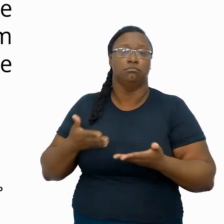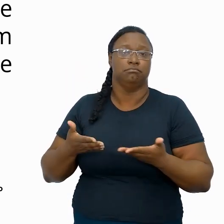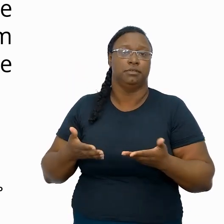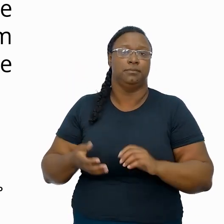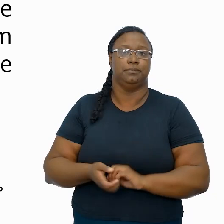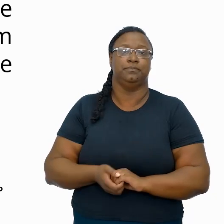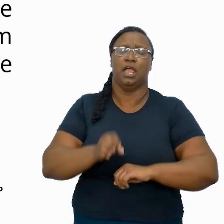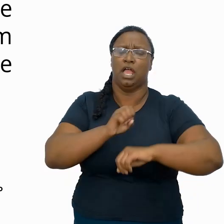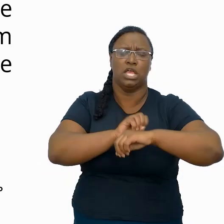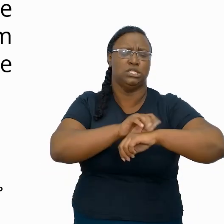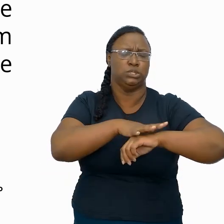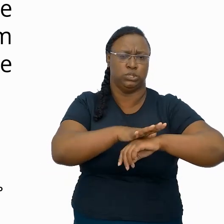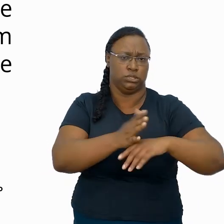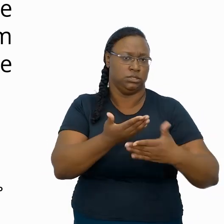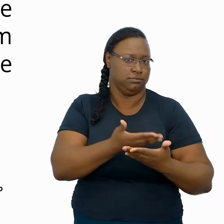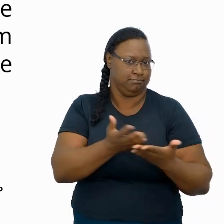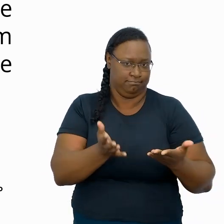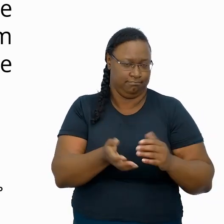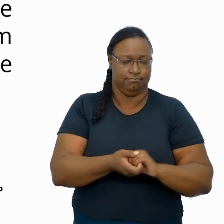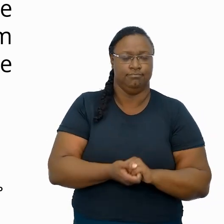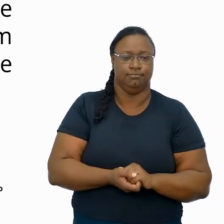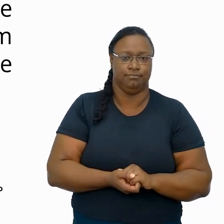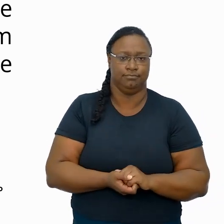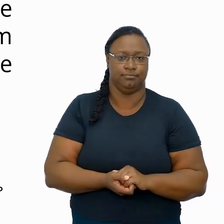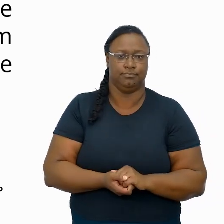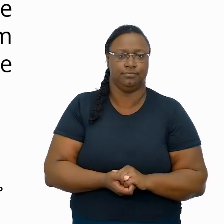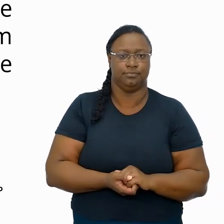sugestões, né, tentam abranger